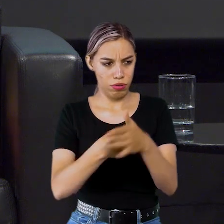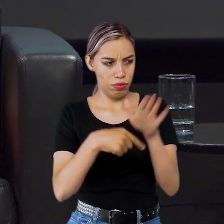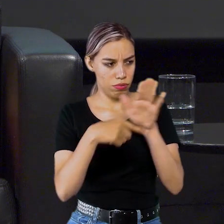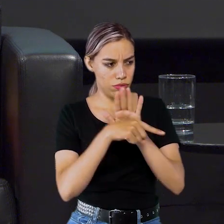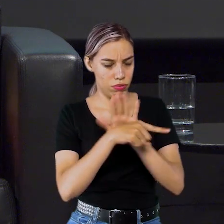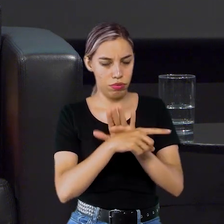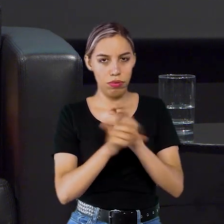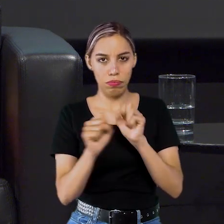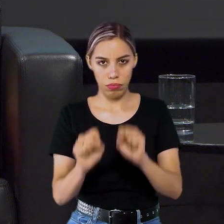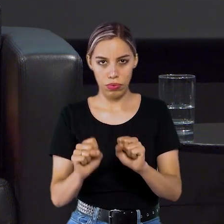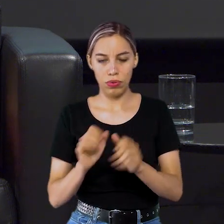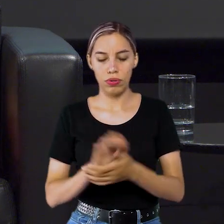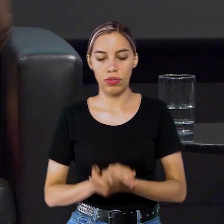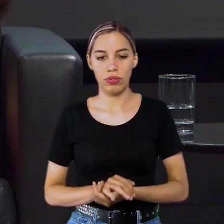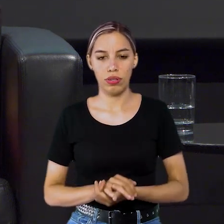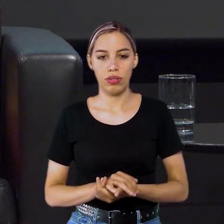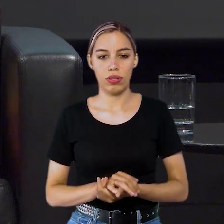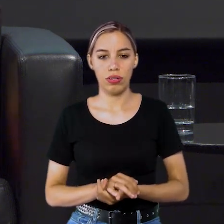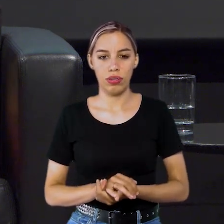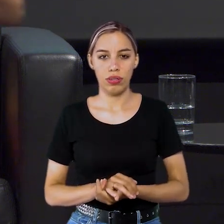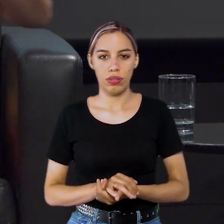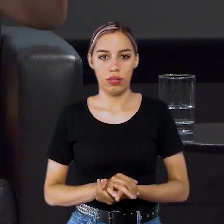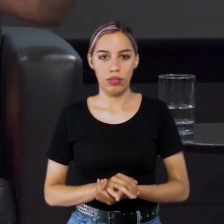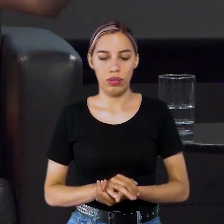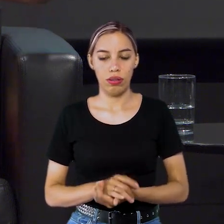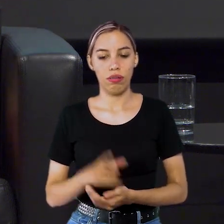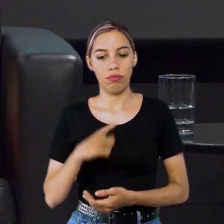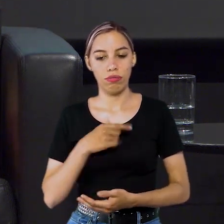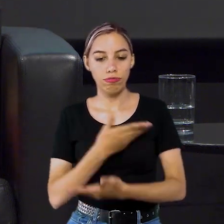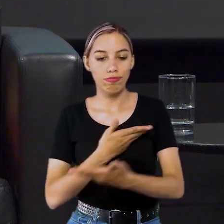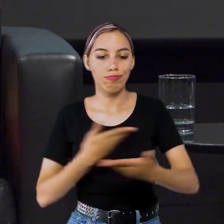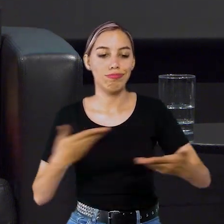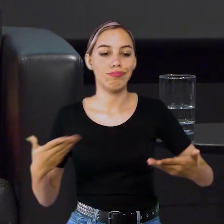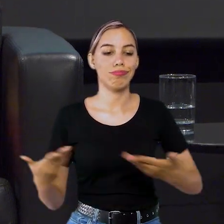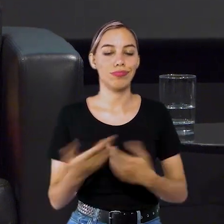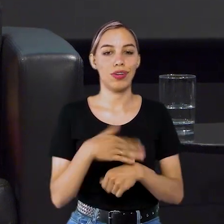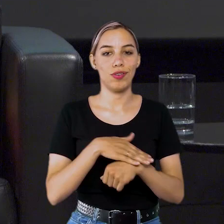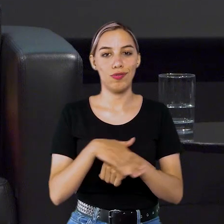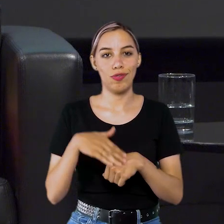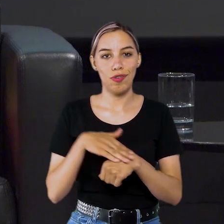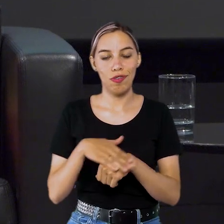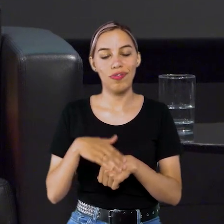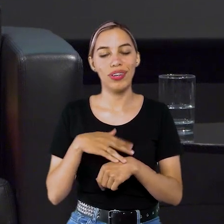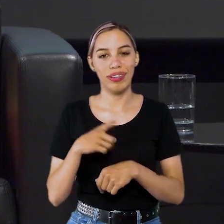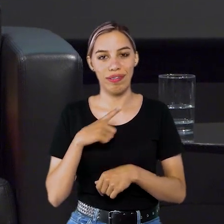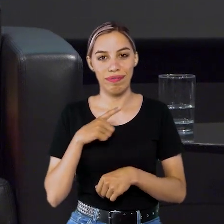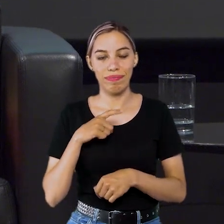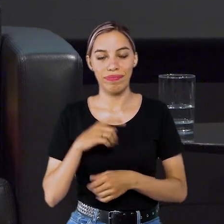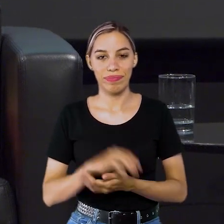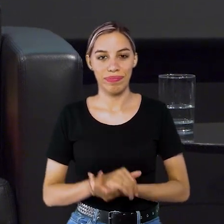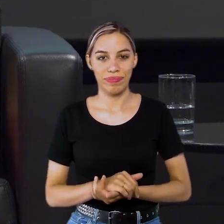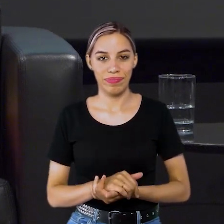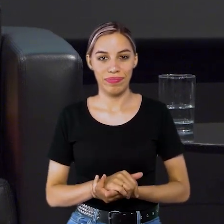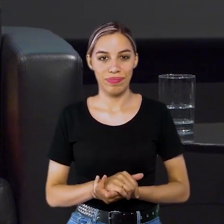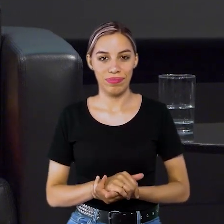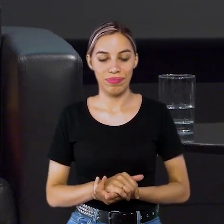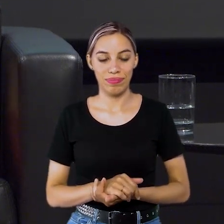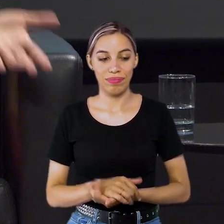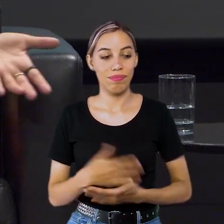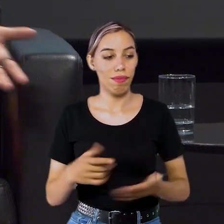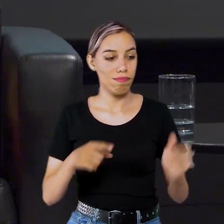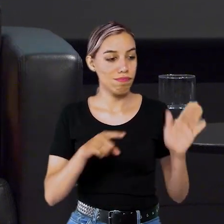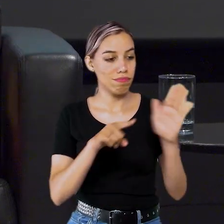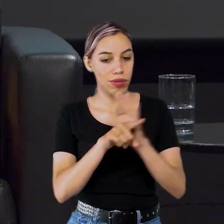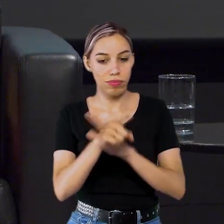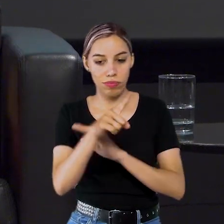eles, e aí a gente faz essa roda de conversa mais movimentada também. Então, eu